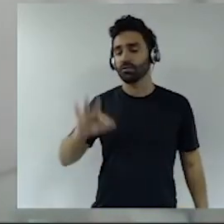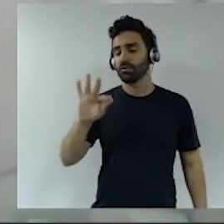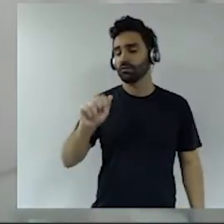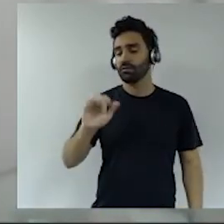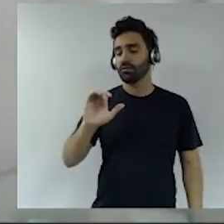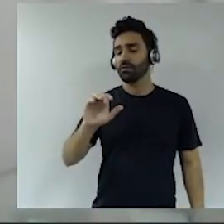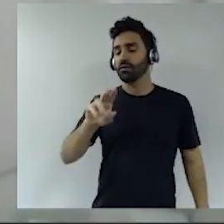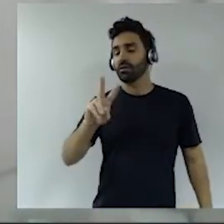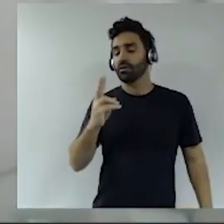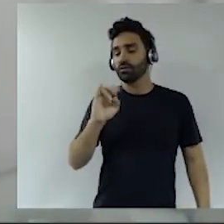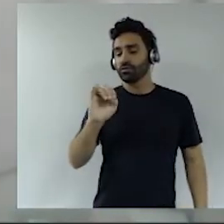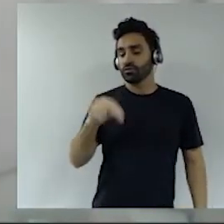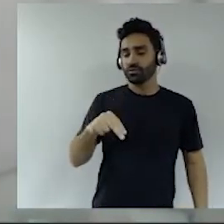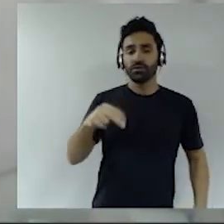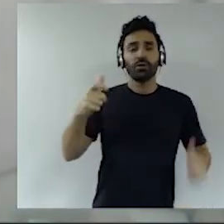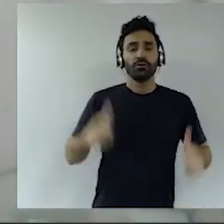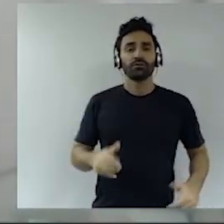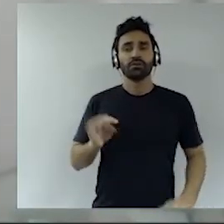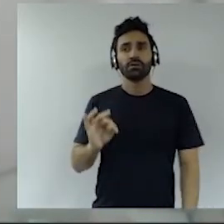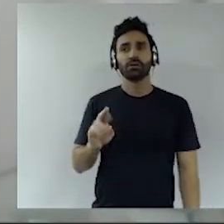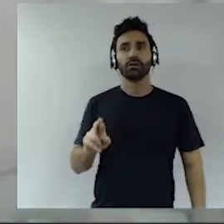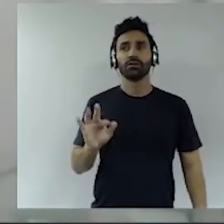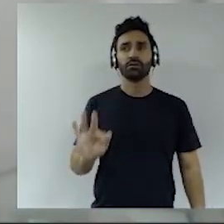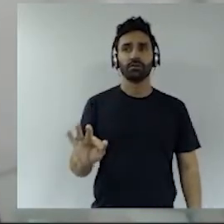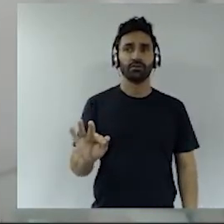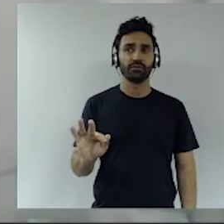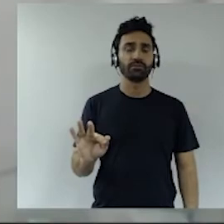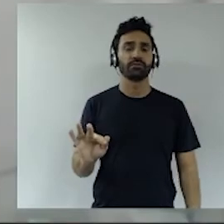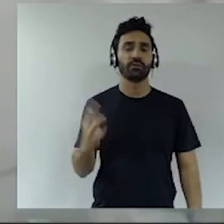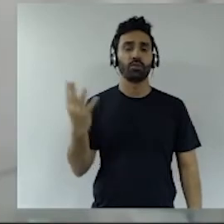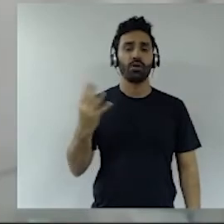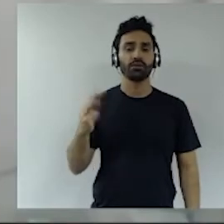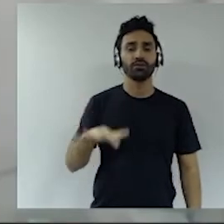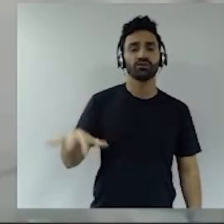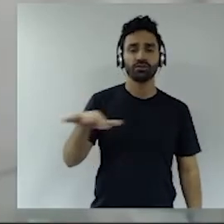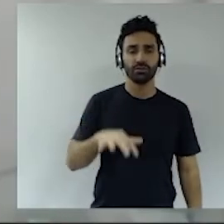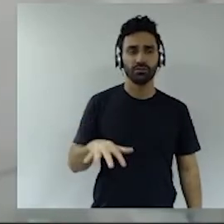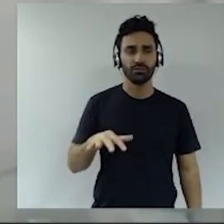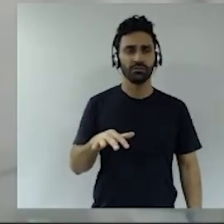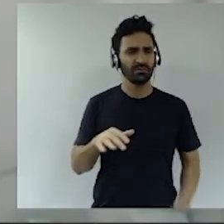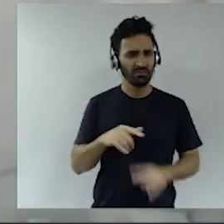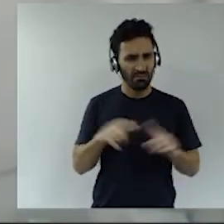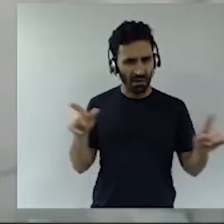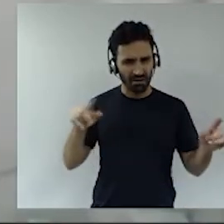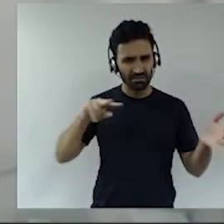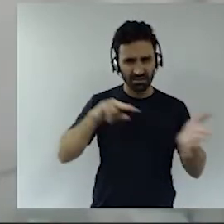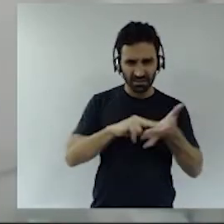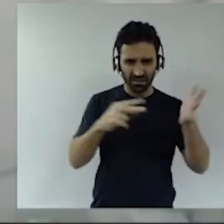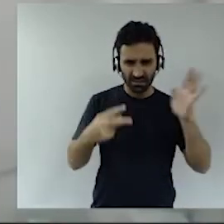recente palestra no TRF da 4ª Região. Mas isso não significa que o poder